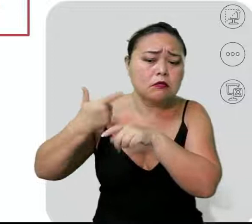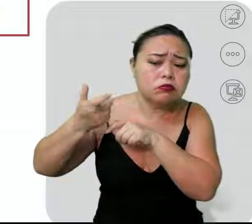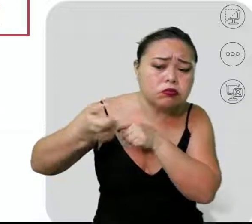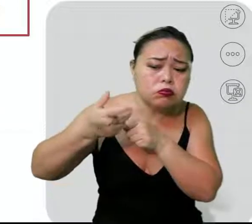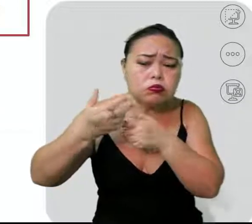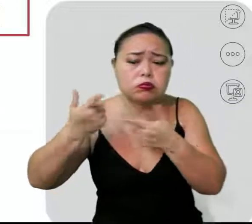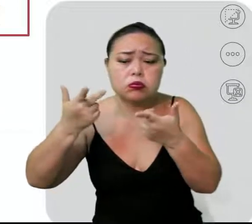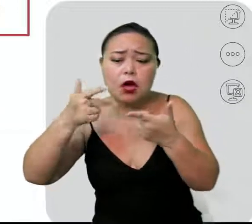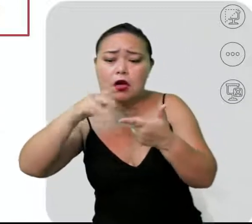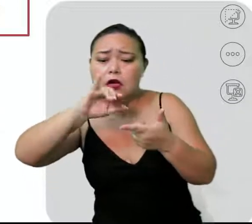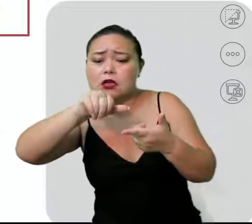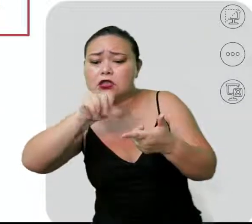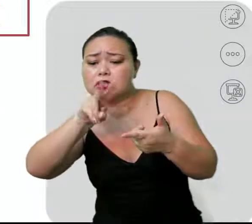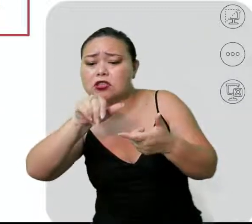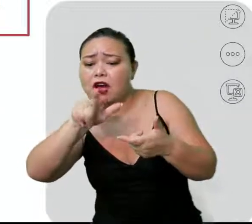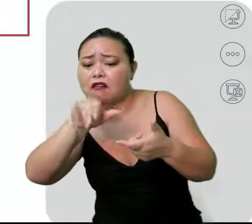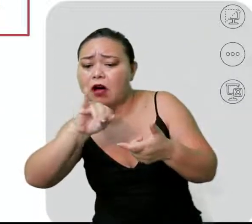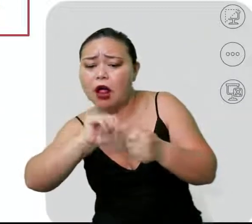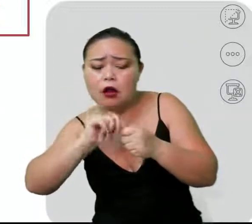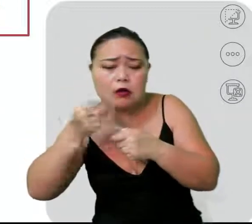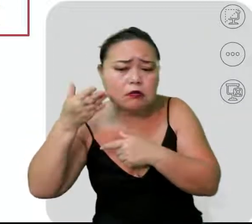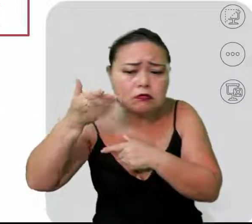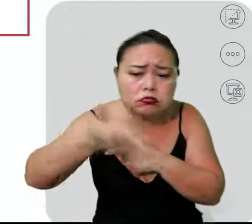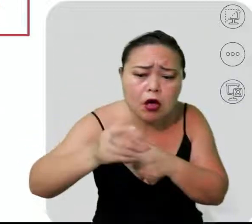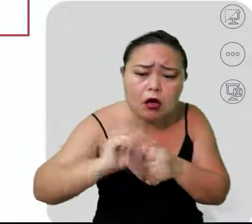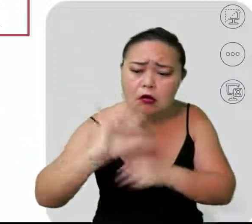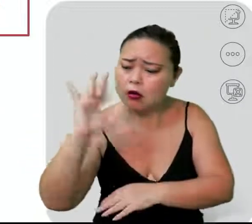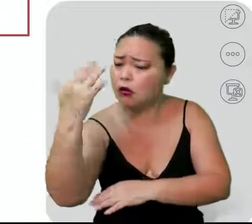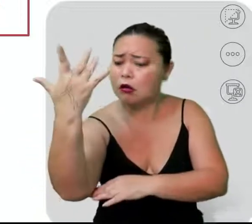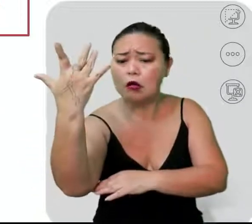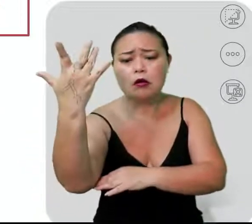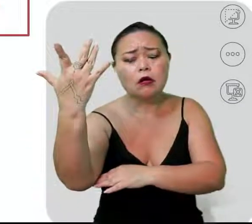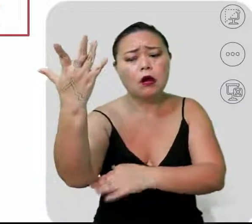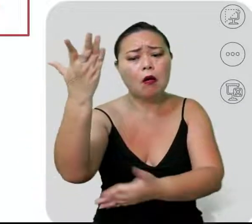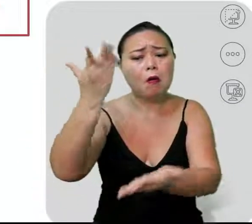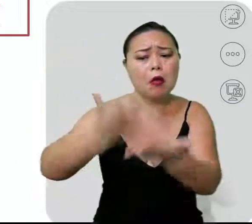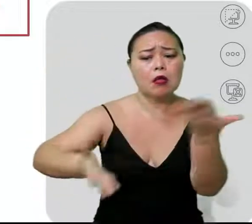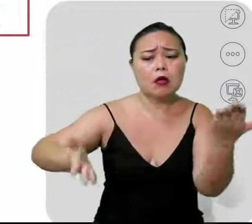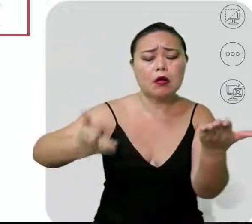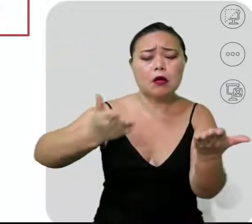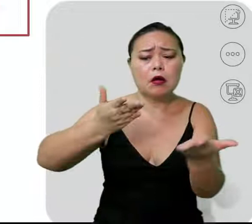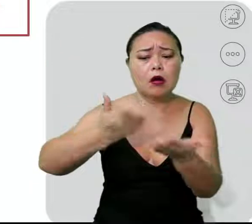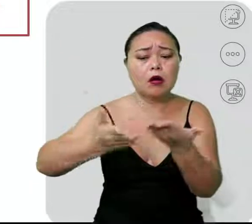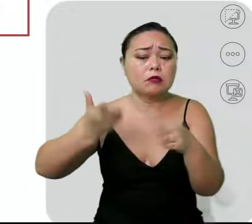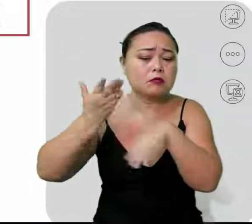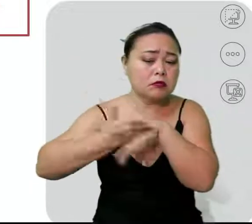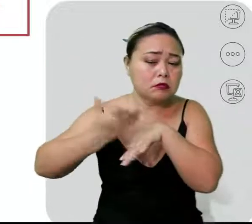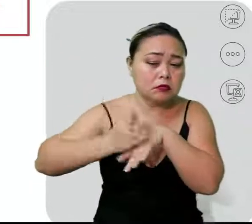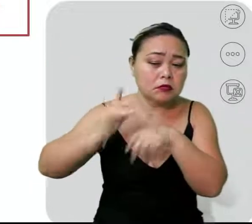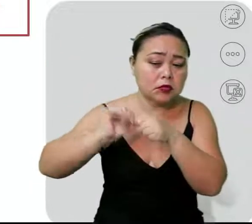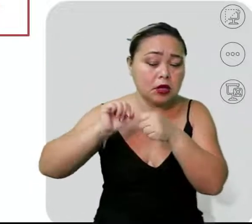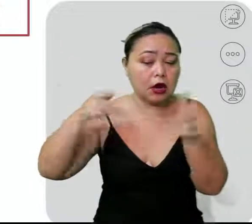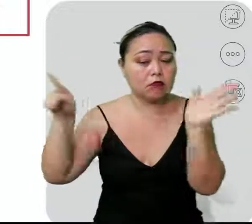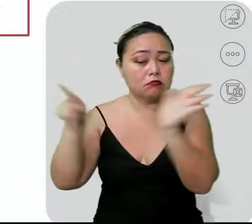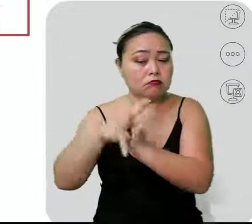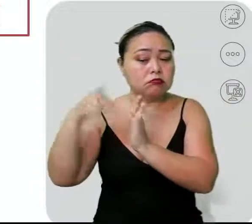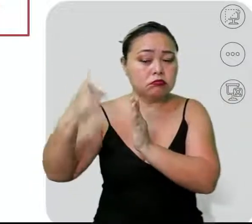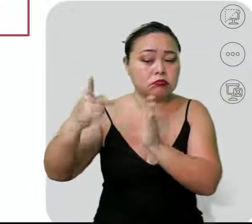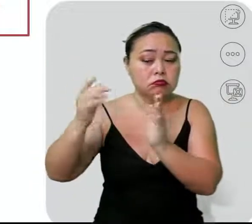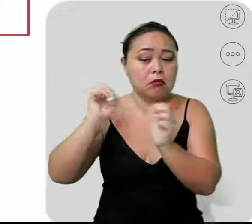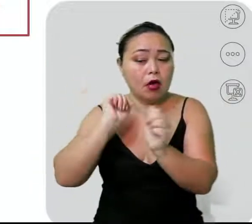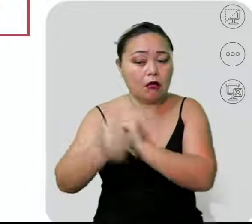caçavam e javalis e deu uma floresta e despediu essa prática esportiva